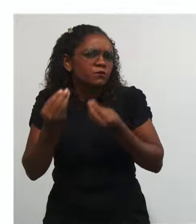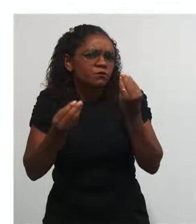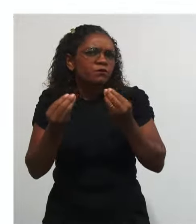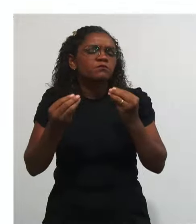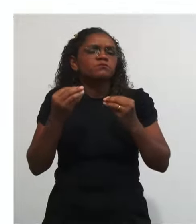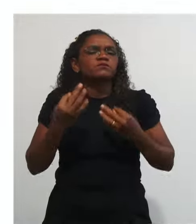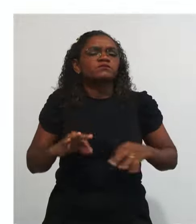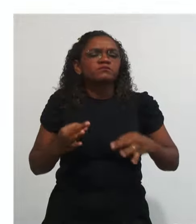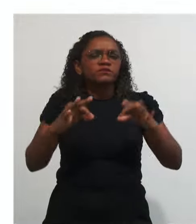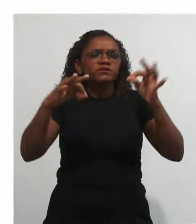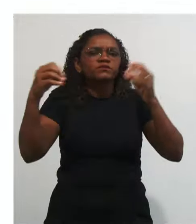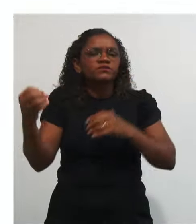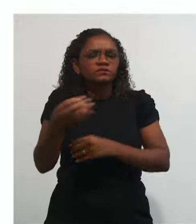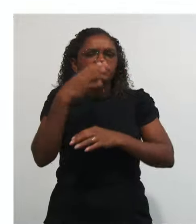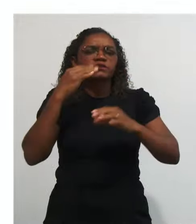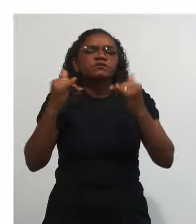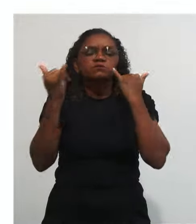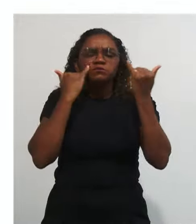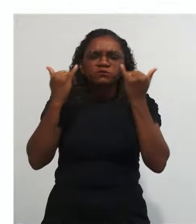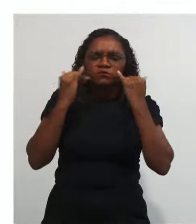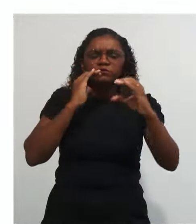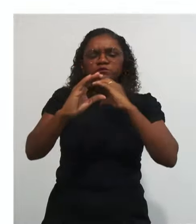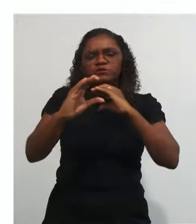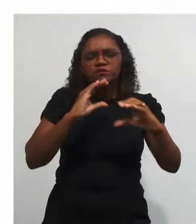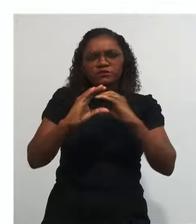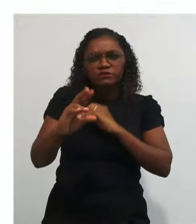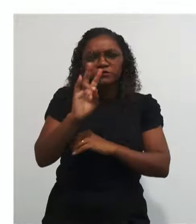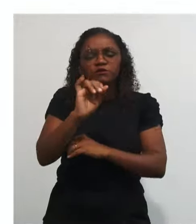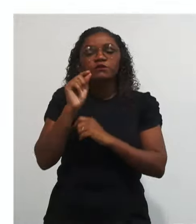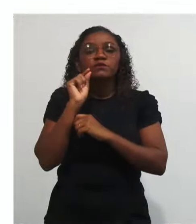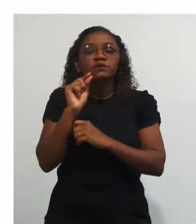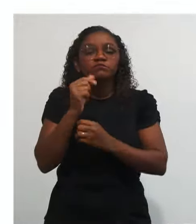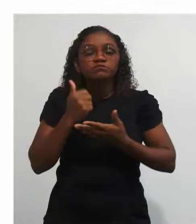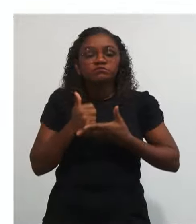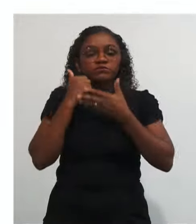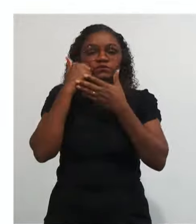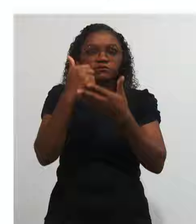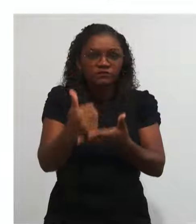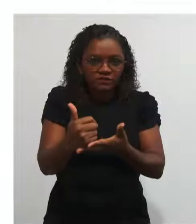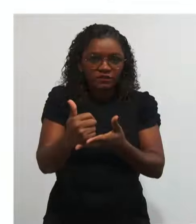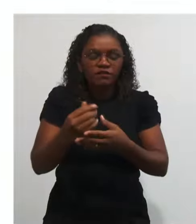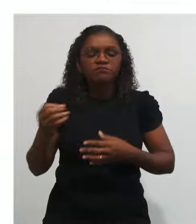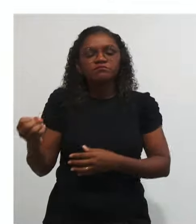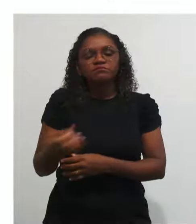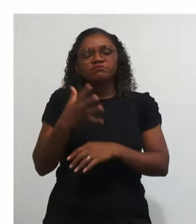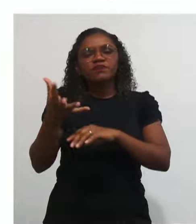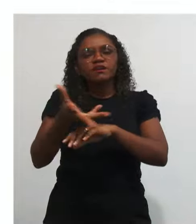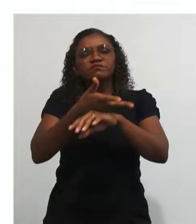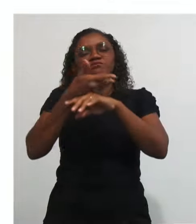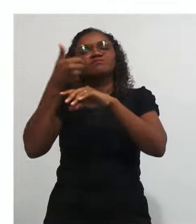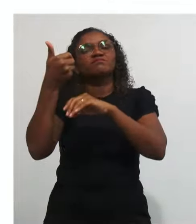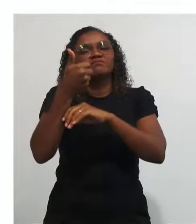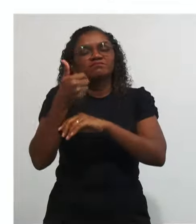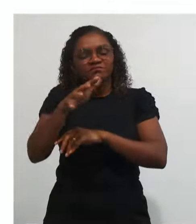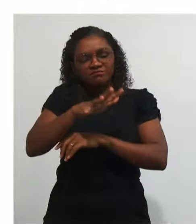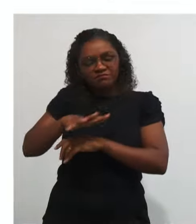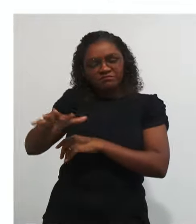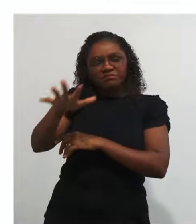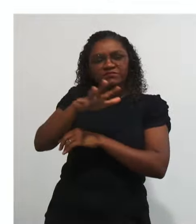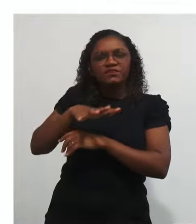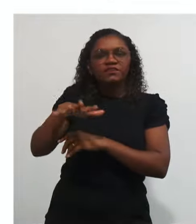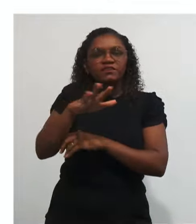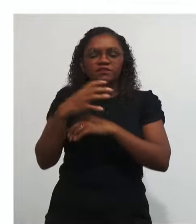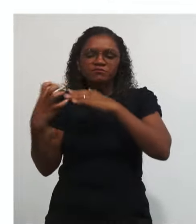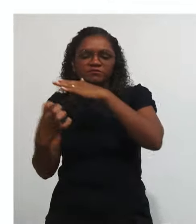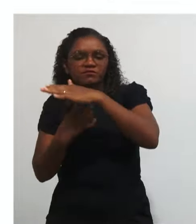informação e da comunicação proporcion proporcionam aí essa melhoria aí tanto no âmbito de uma